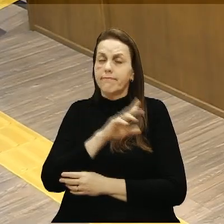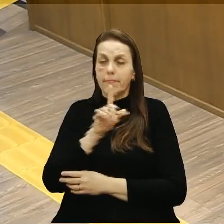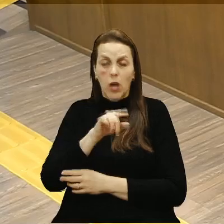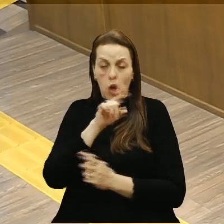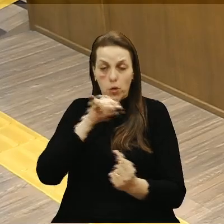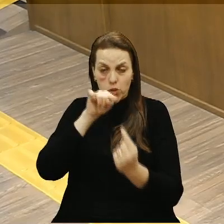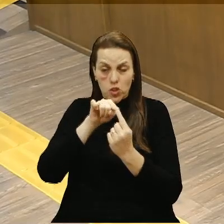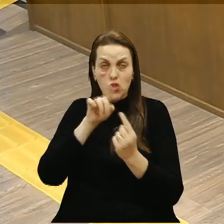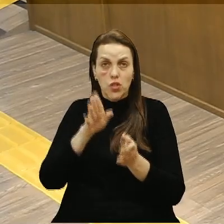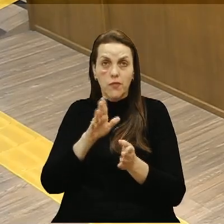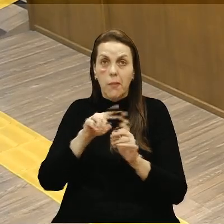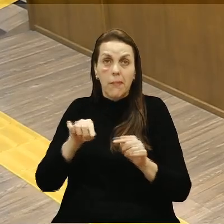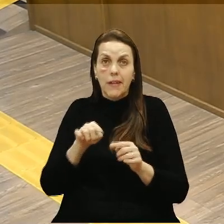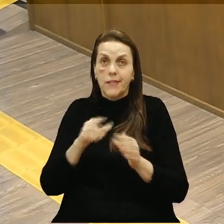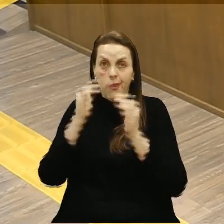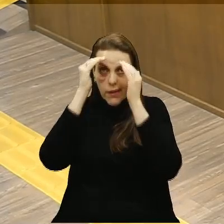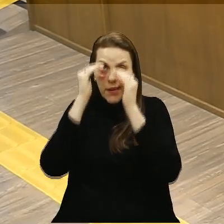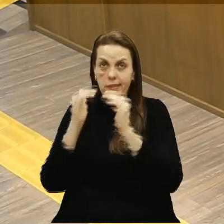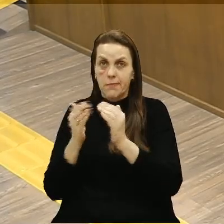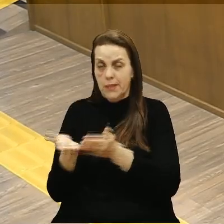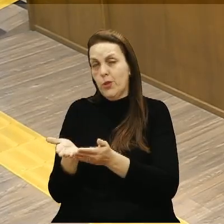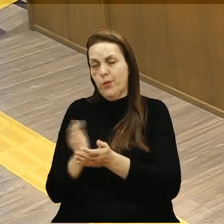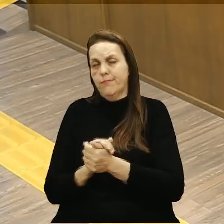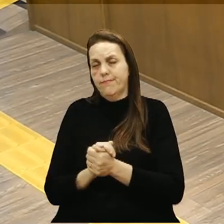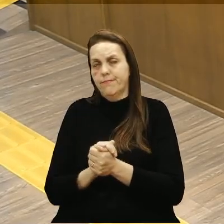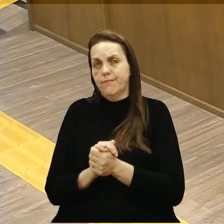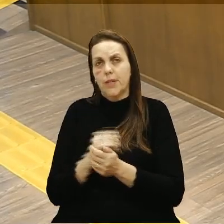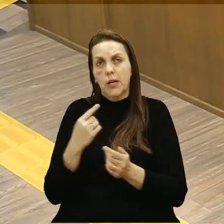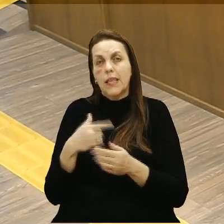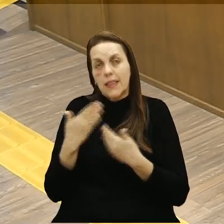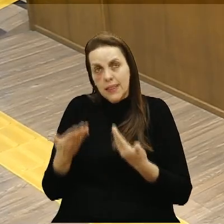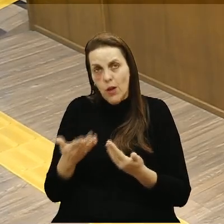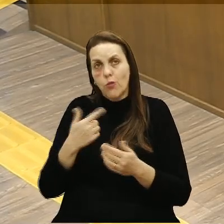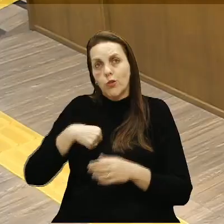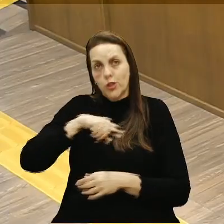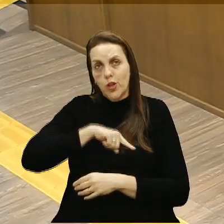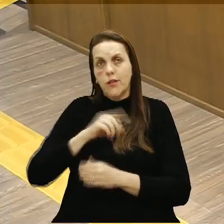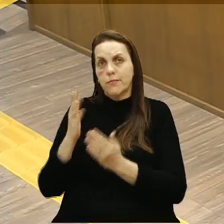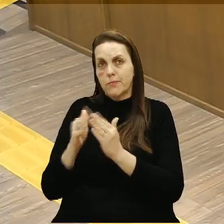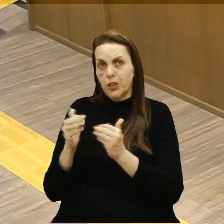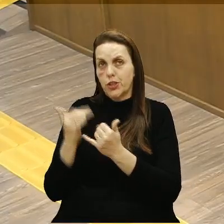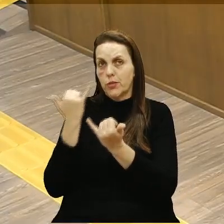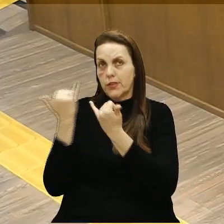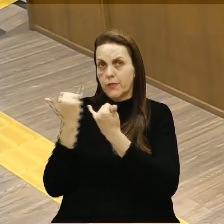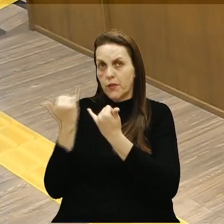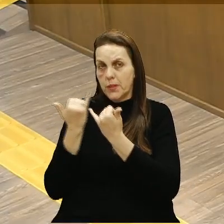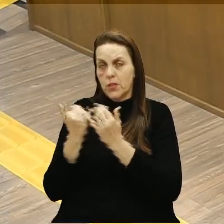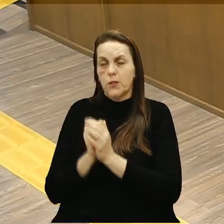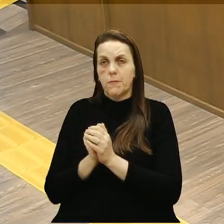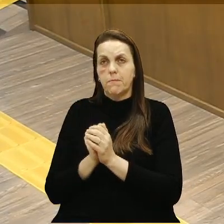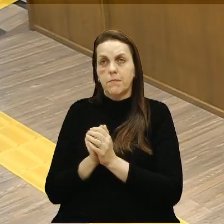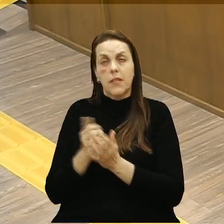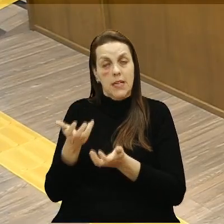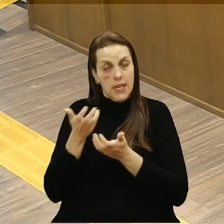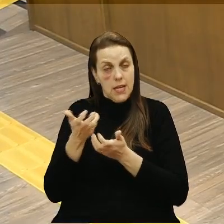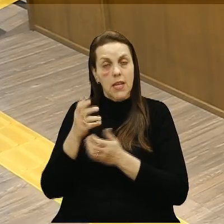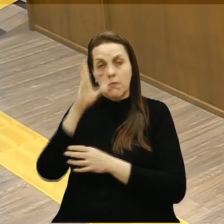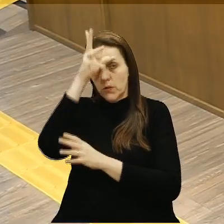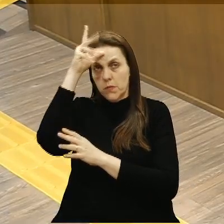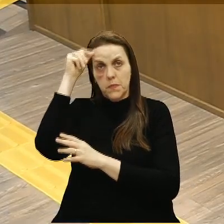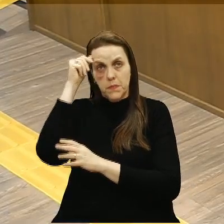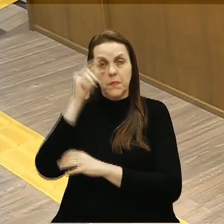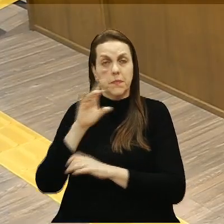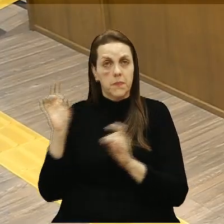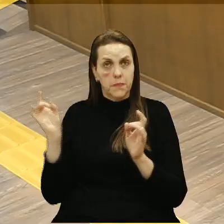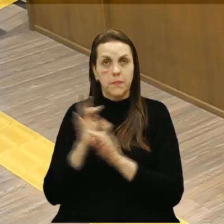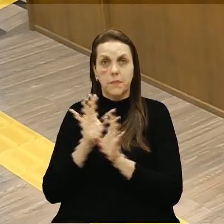específico, e esse fim não foi respeitado a princípio, por isso nós estamos solicitando informações aqui e gostaríamos que o Executivo fosse célere, porque